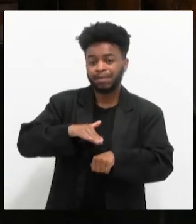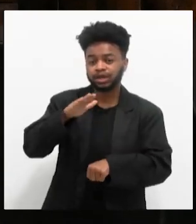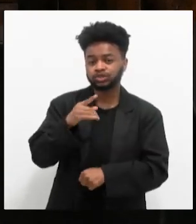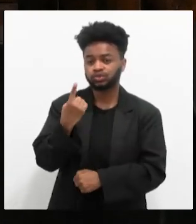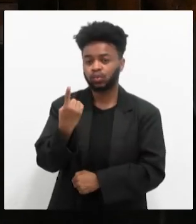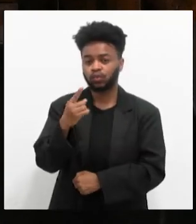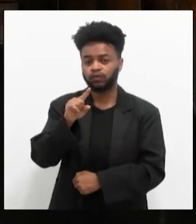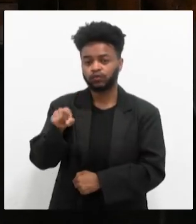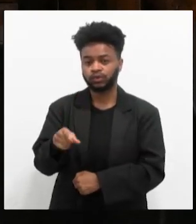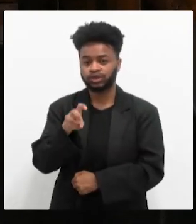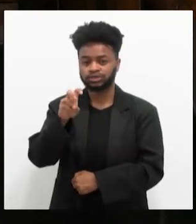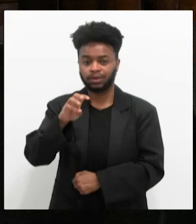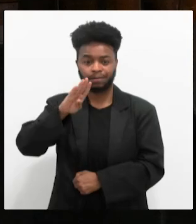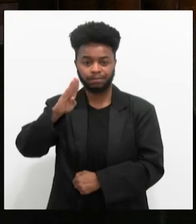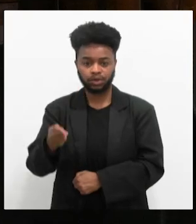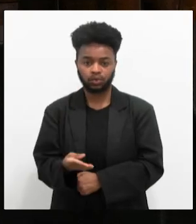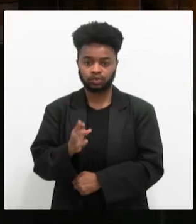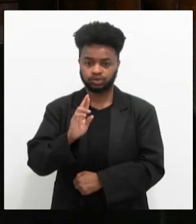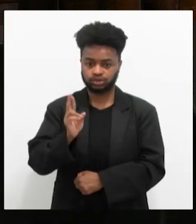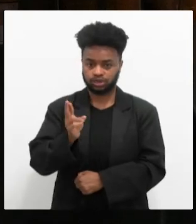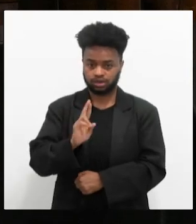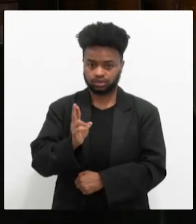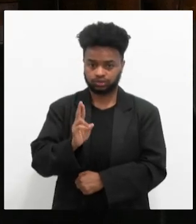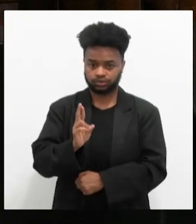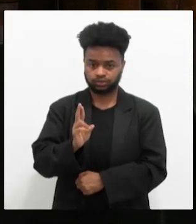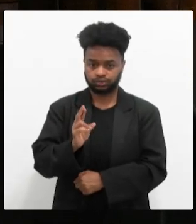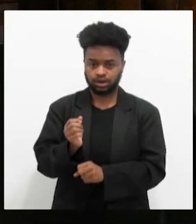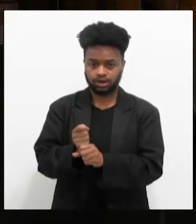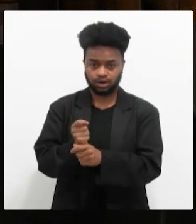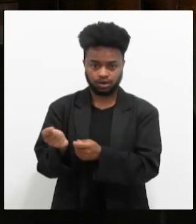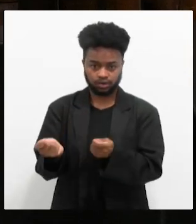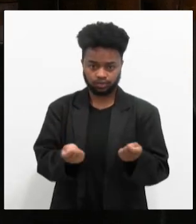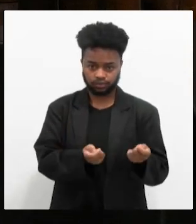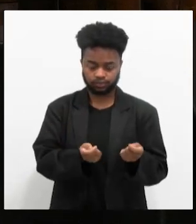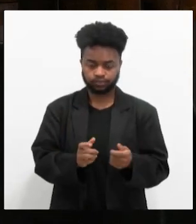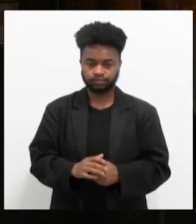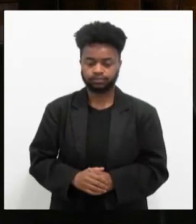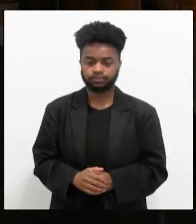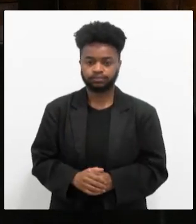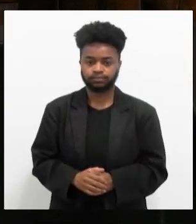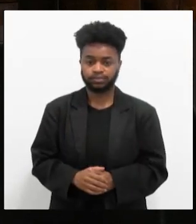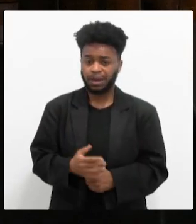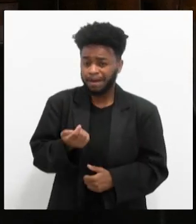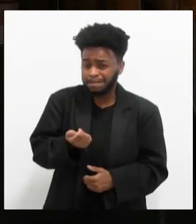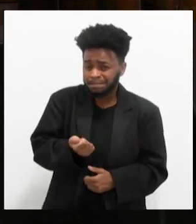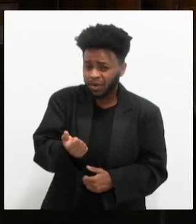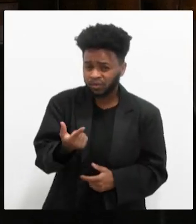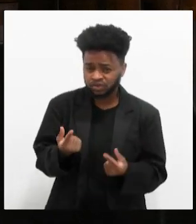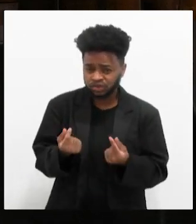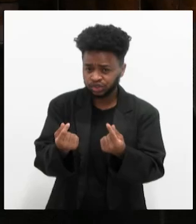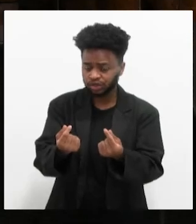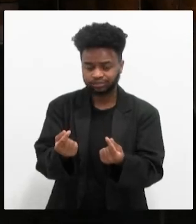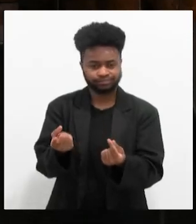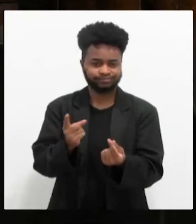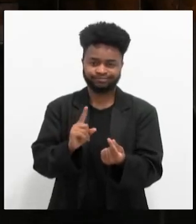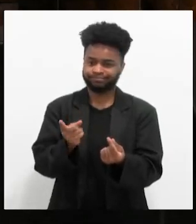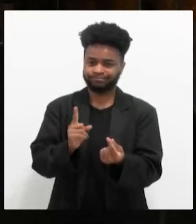1,5 bilhão de reais por ano. Não é pouco dinheiro,